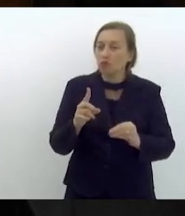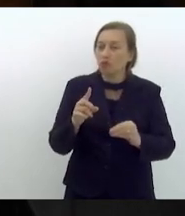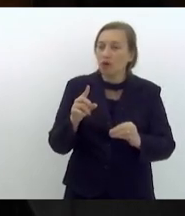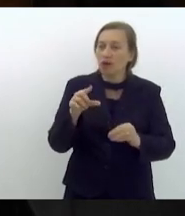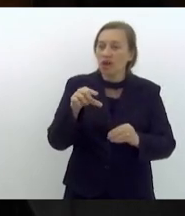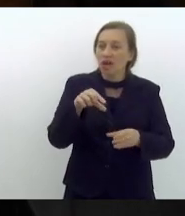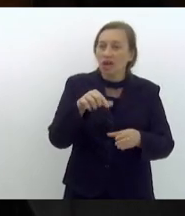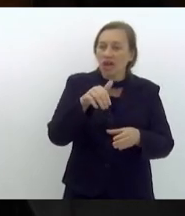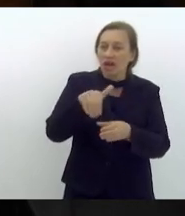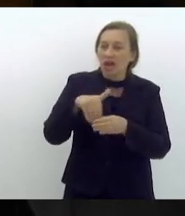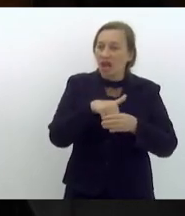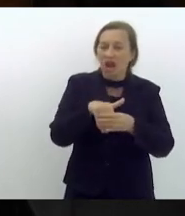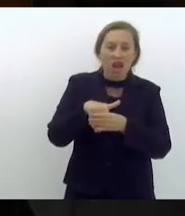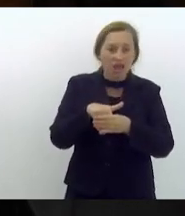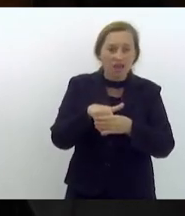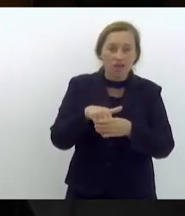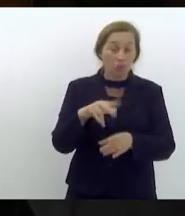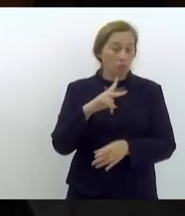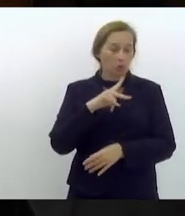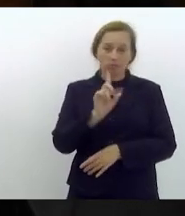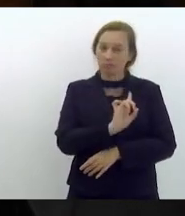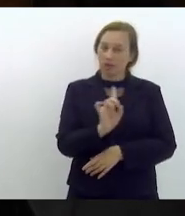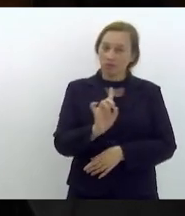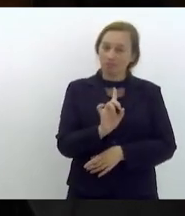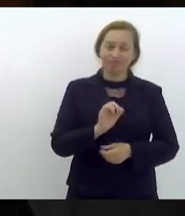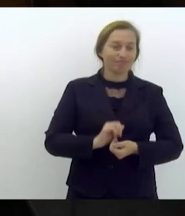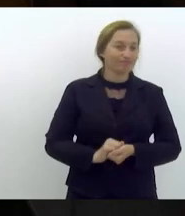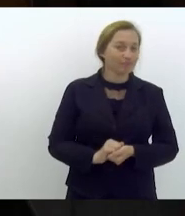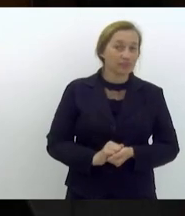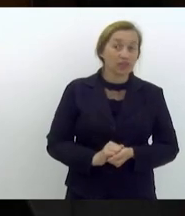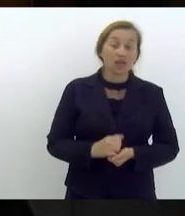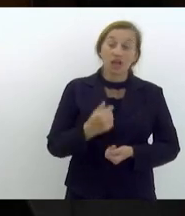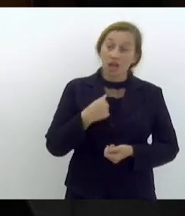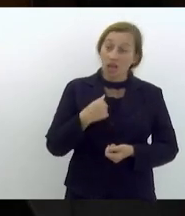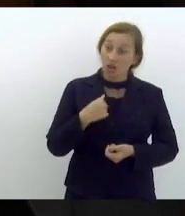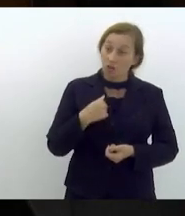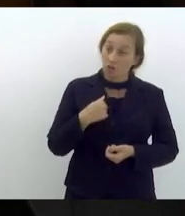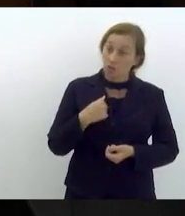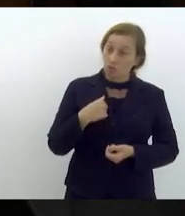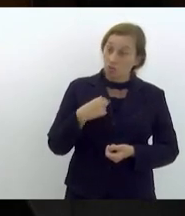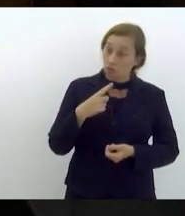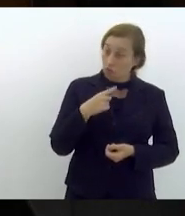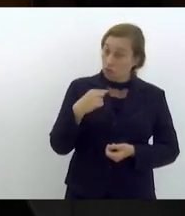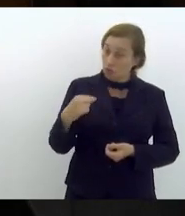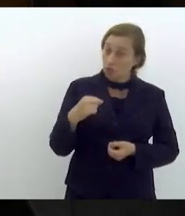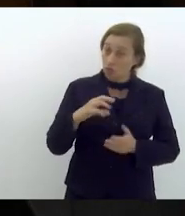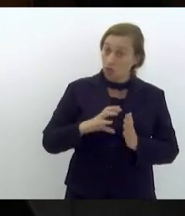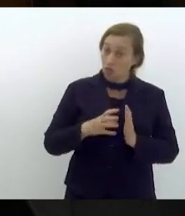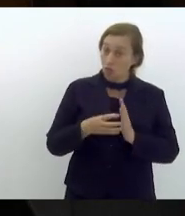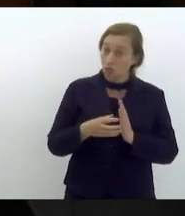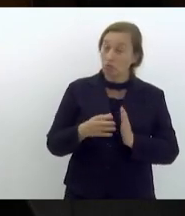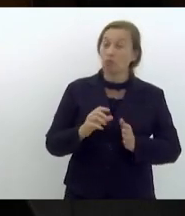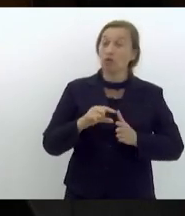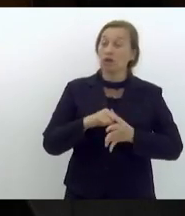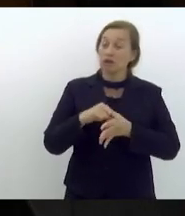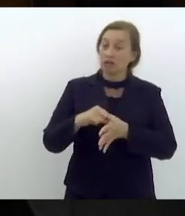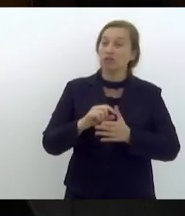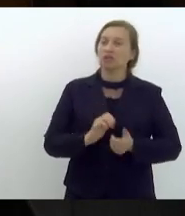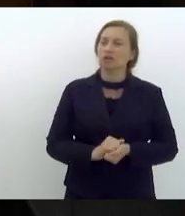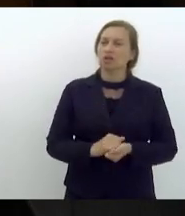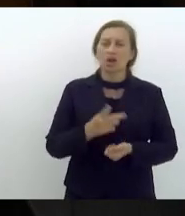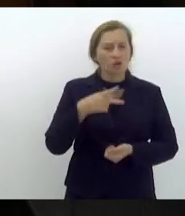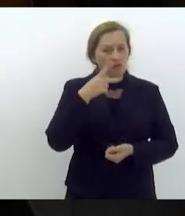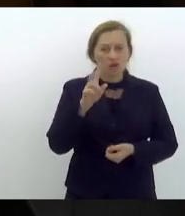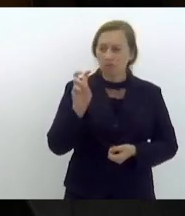eleito por si próprio eu quando fui ler eleito líder da bancada eu falei